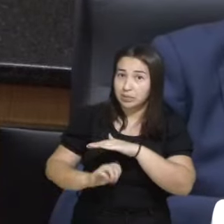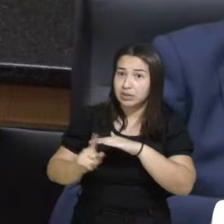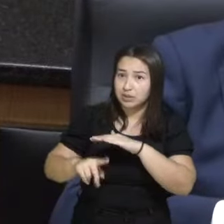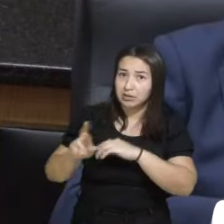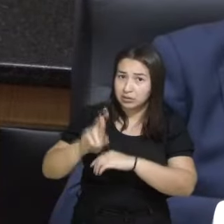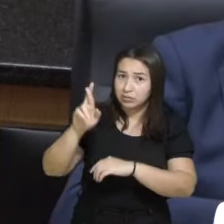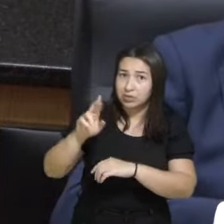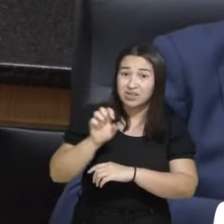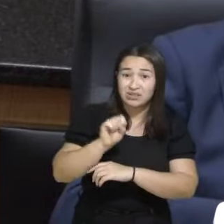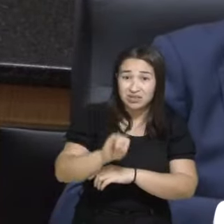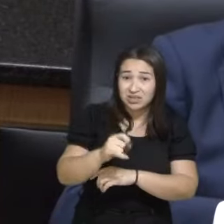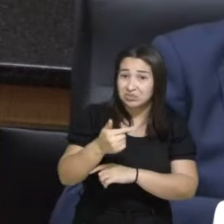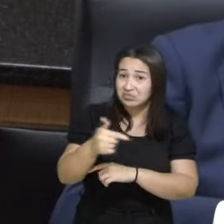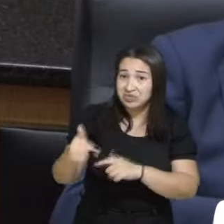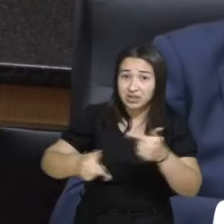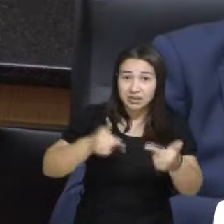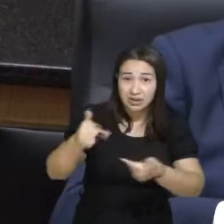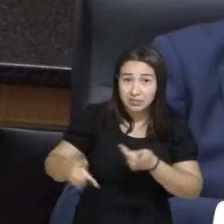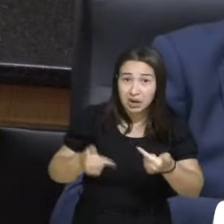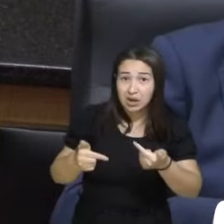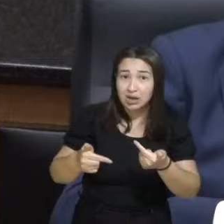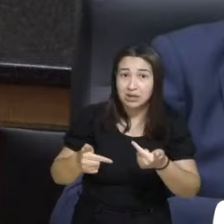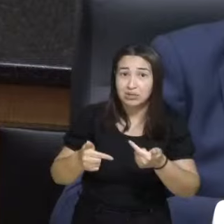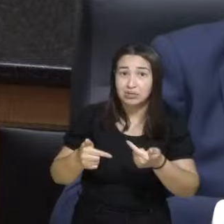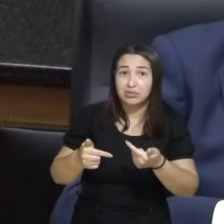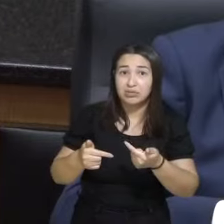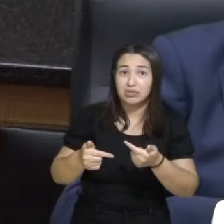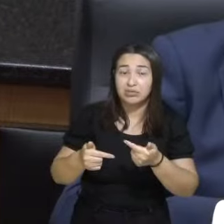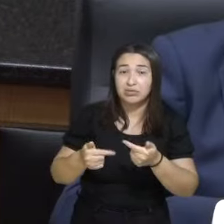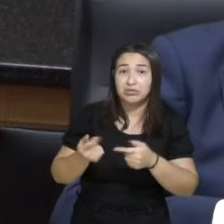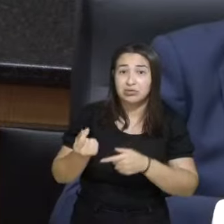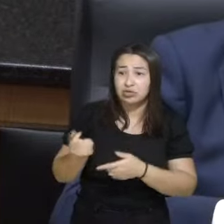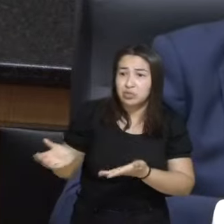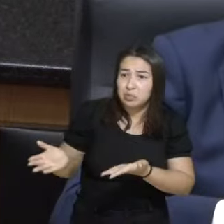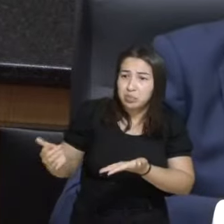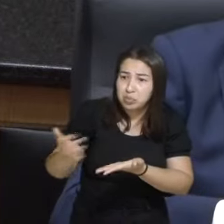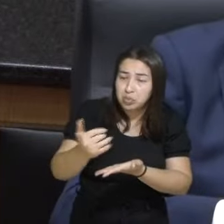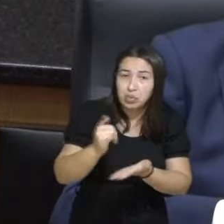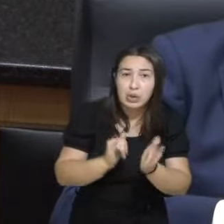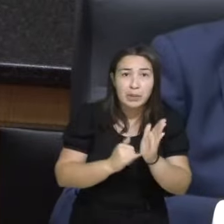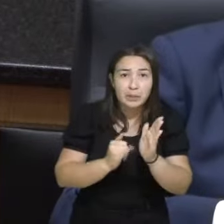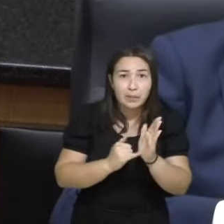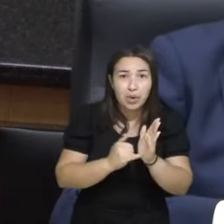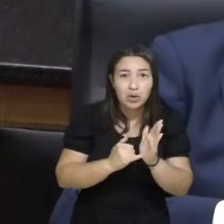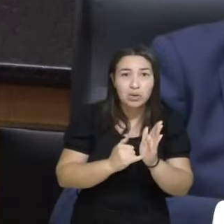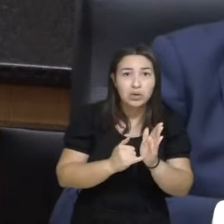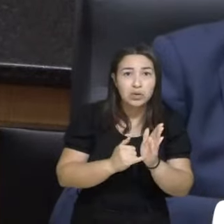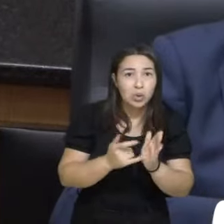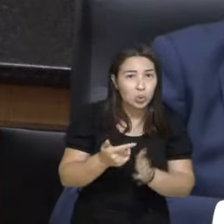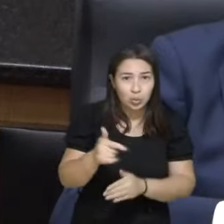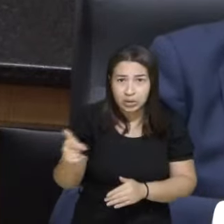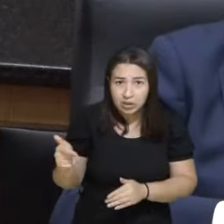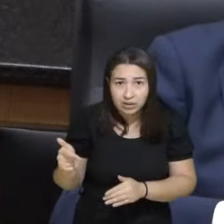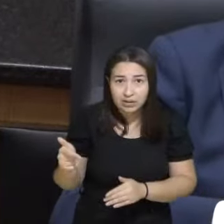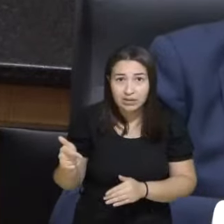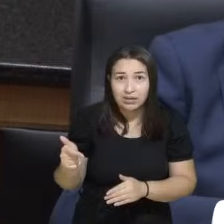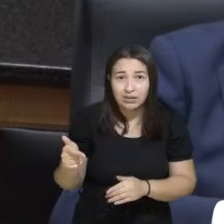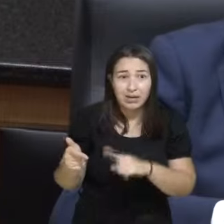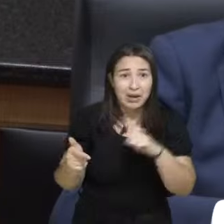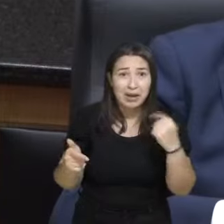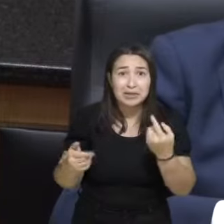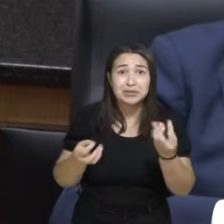Sem emprego, sem renda, sem recolhimento de impostos que vem da classe que produz, nós não temos